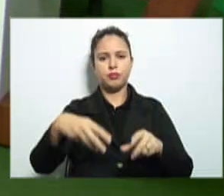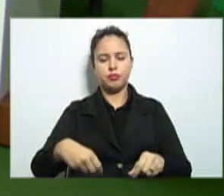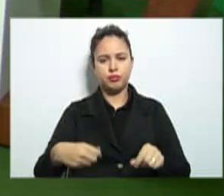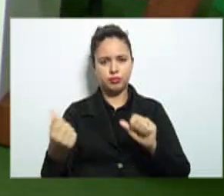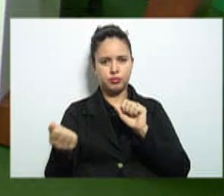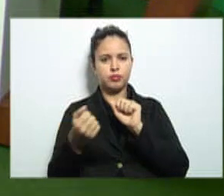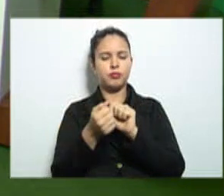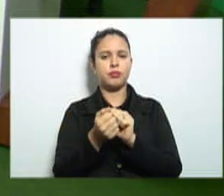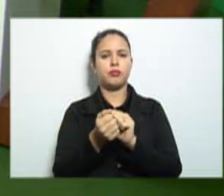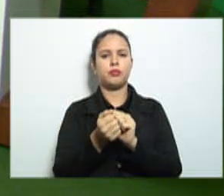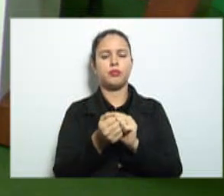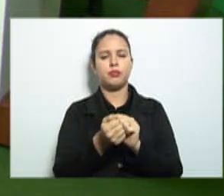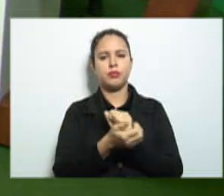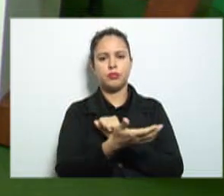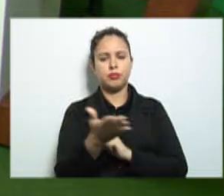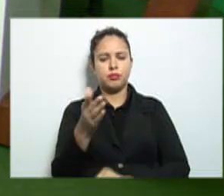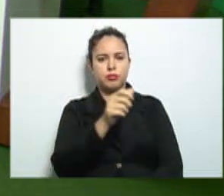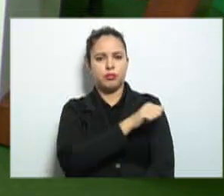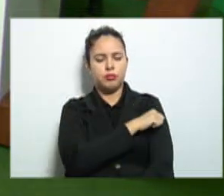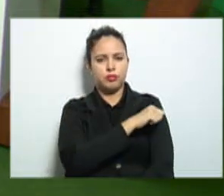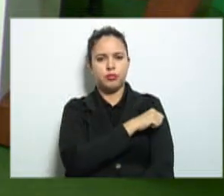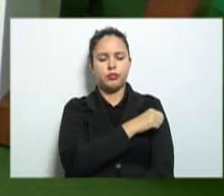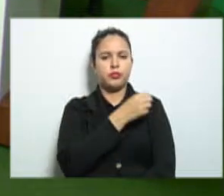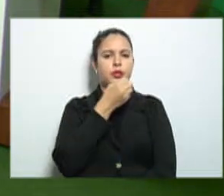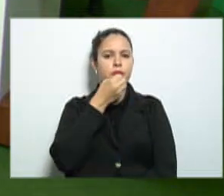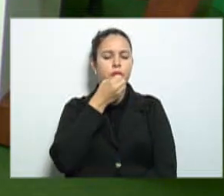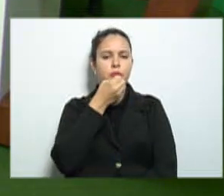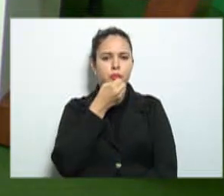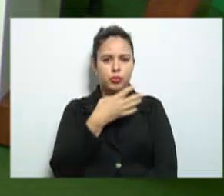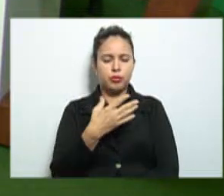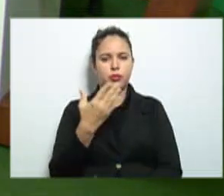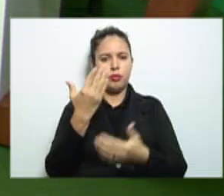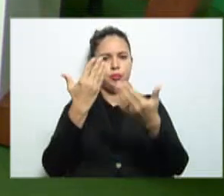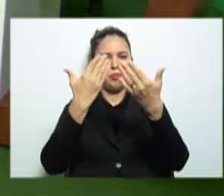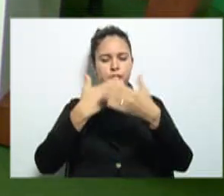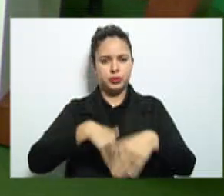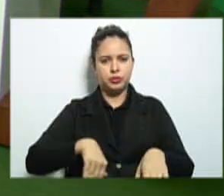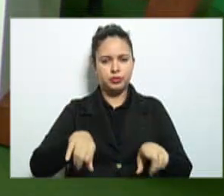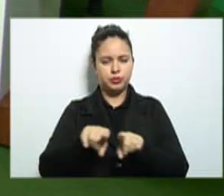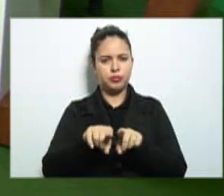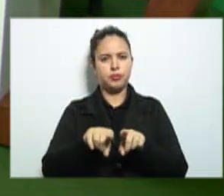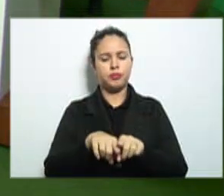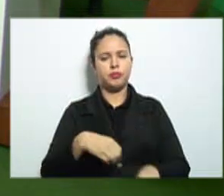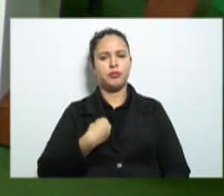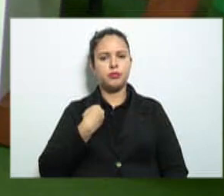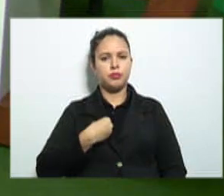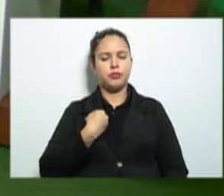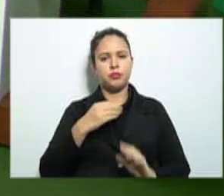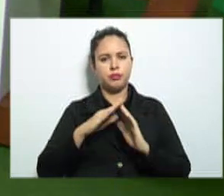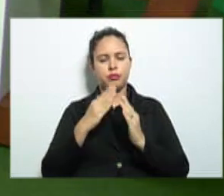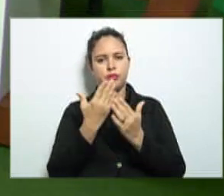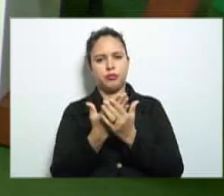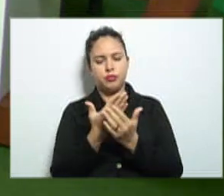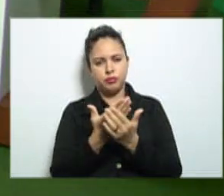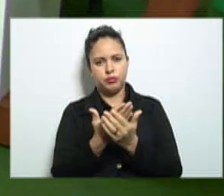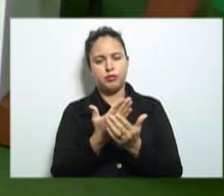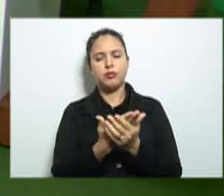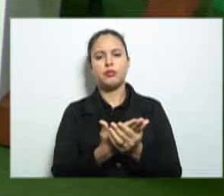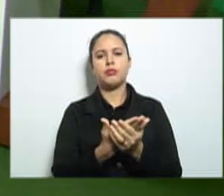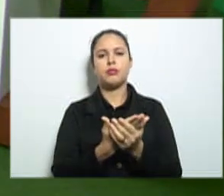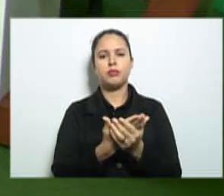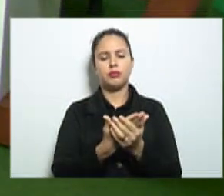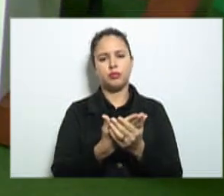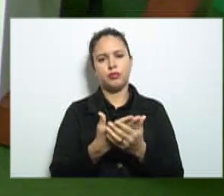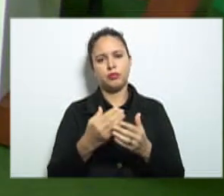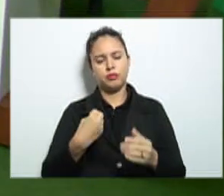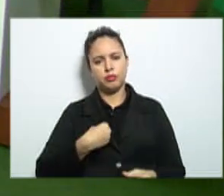participação de todos vocês. Desejo sucesso não só na avaliação, como na vida escolar, na vida profissional. Contem sempre